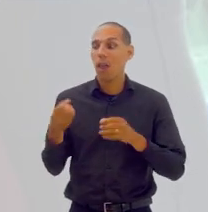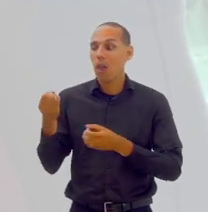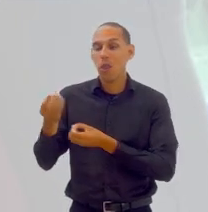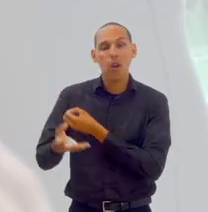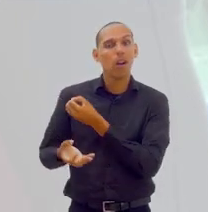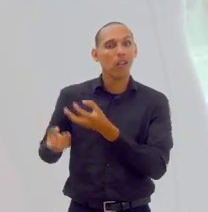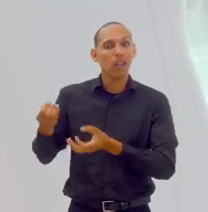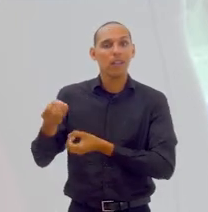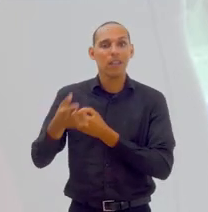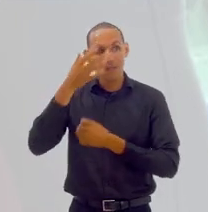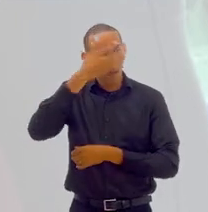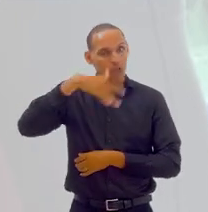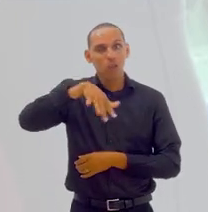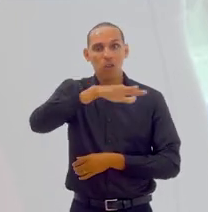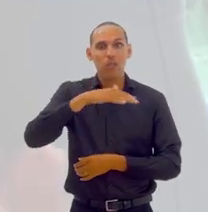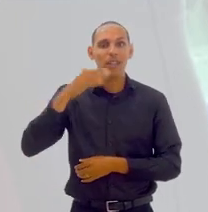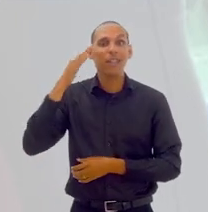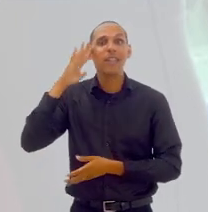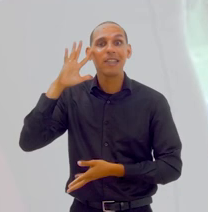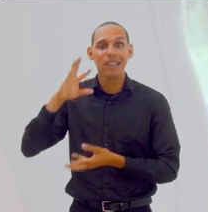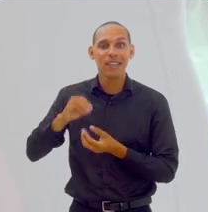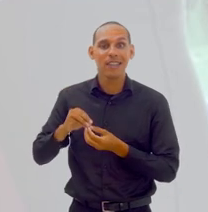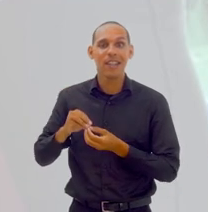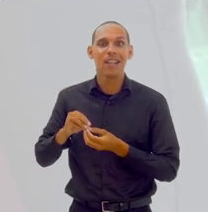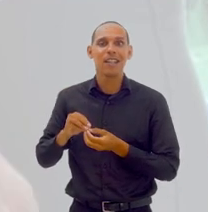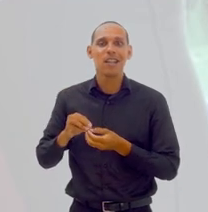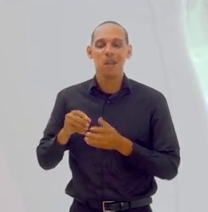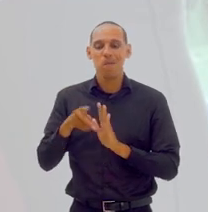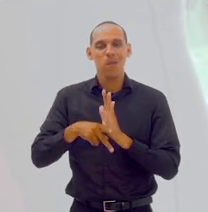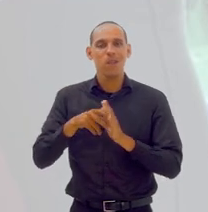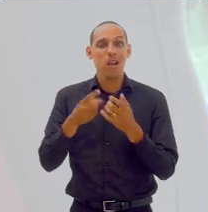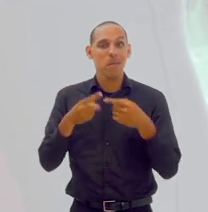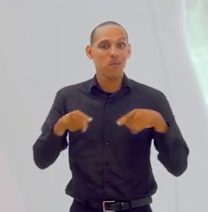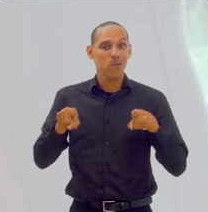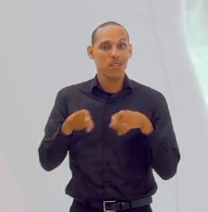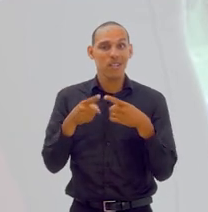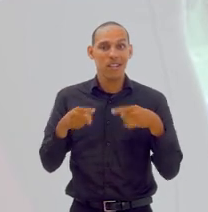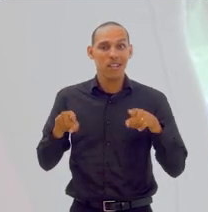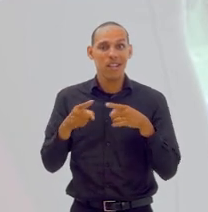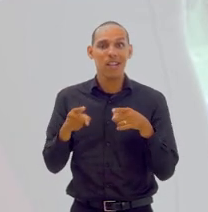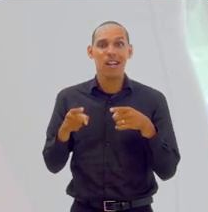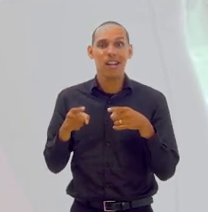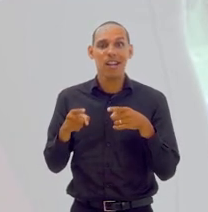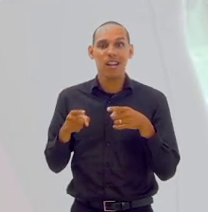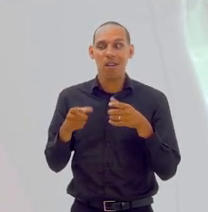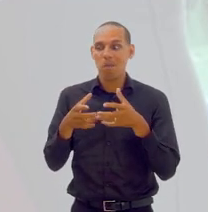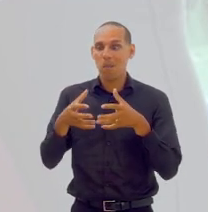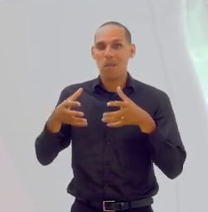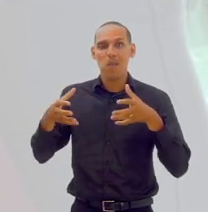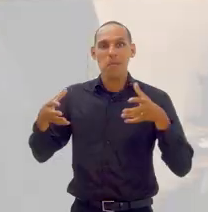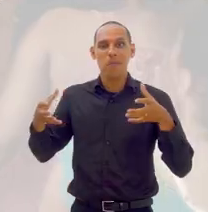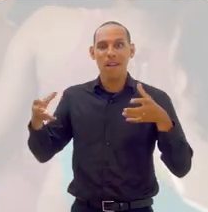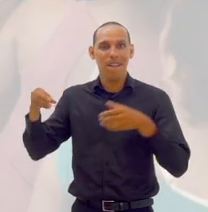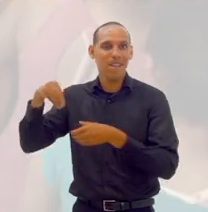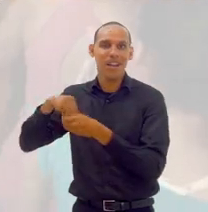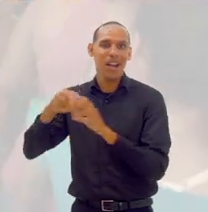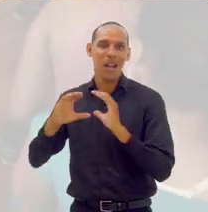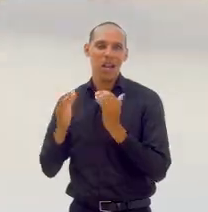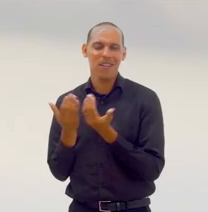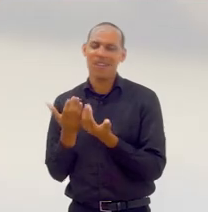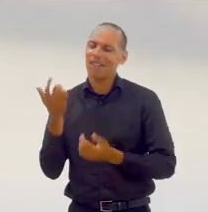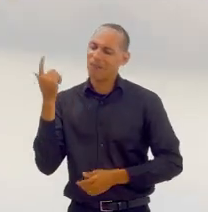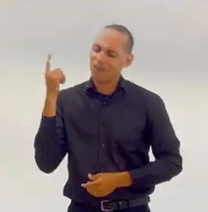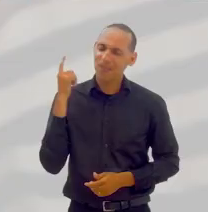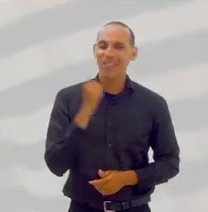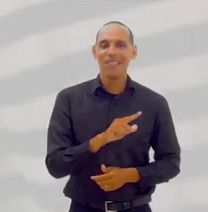pessoas que compreenderam o alcance que poderia ter um projeto musical na comunidade. E dito e feito, porque nela